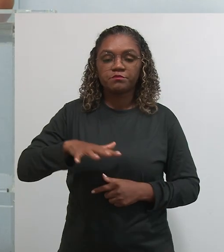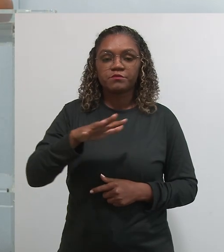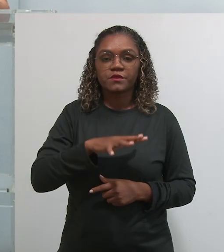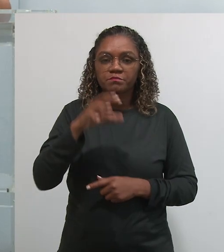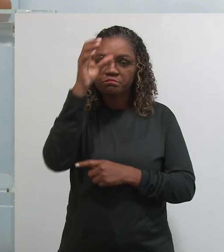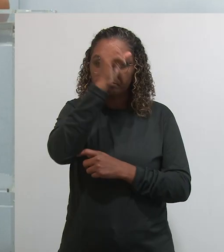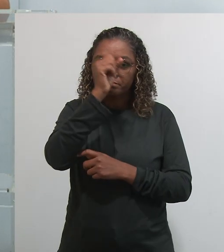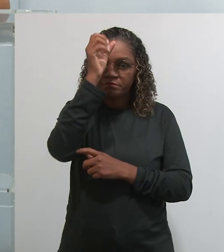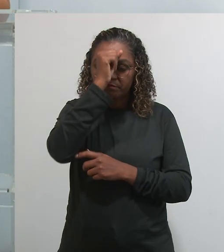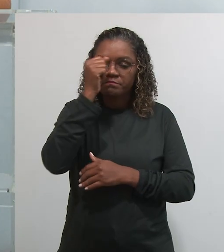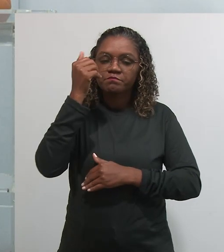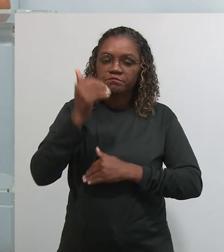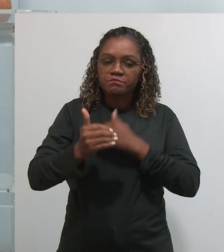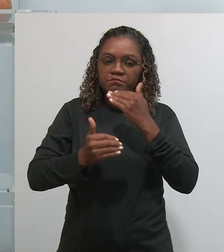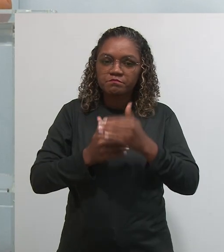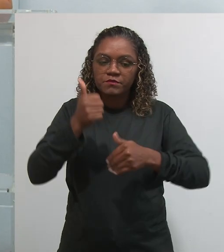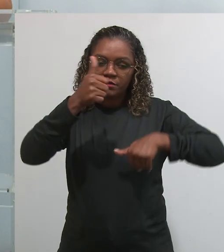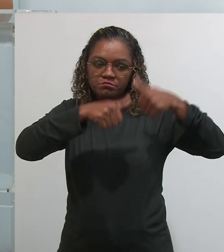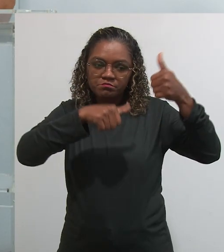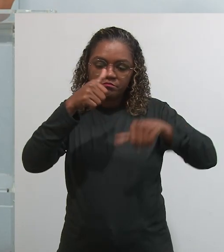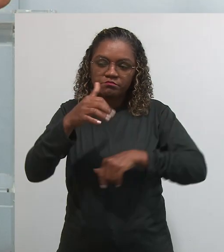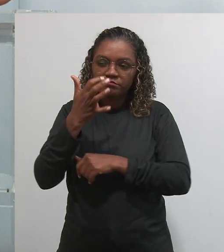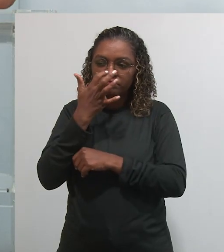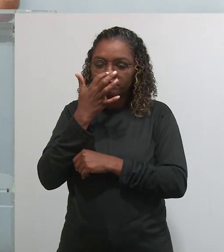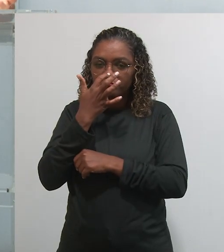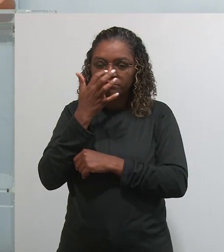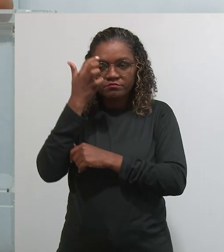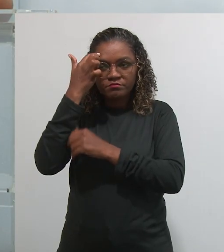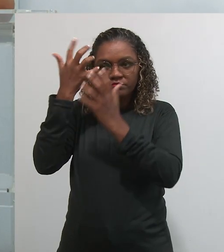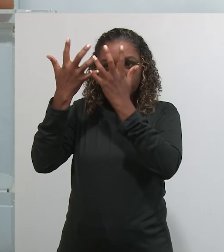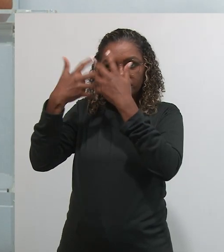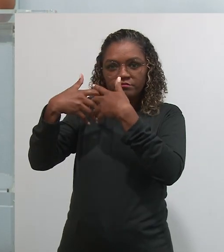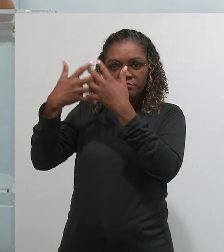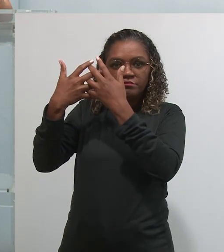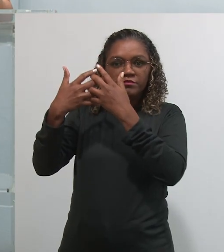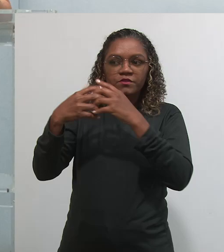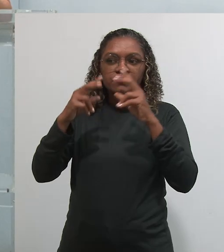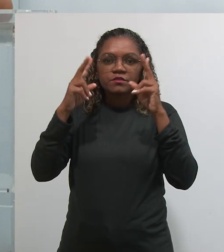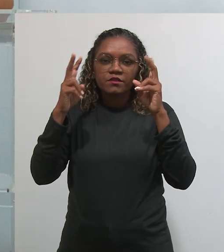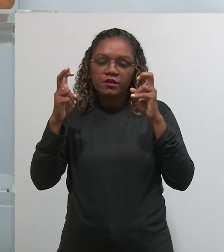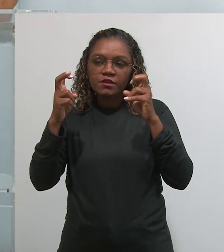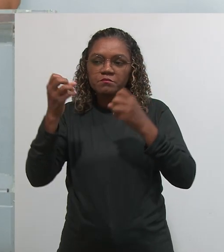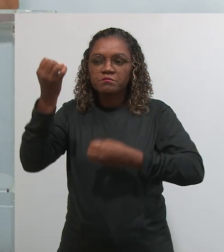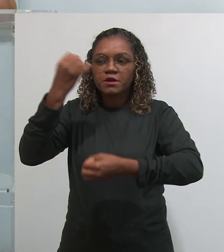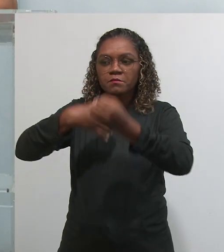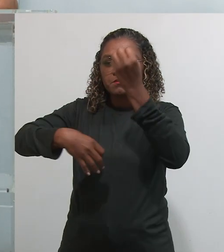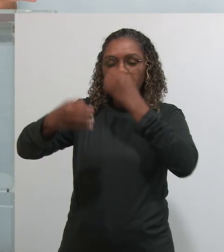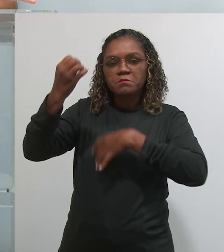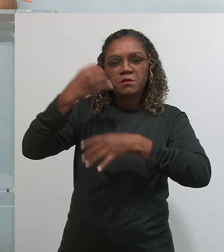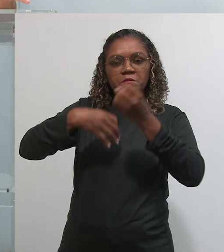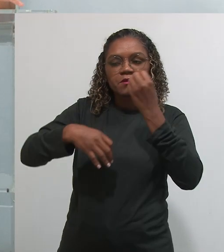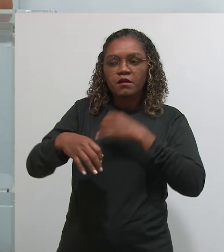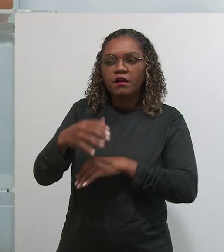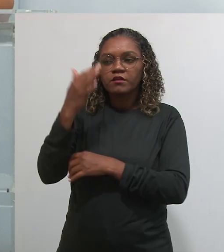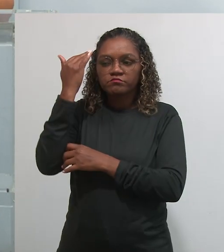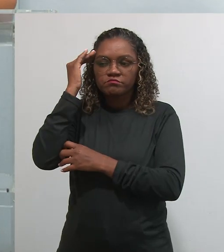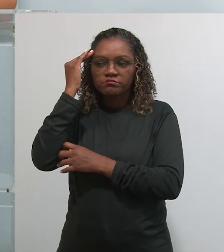estou aprendendo, que eu estou analisando as pessoas, refletindo sobre o que elas estão me dizendo, sobre os conhecimentos